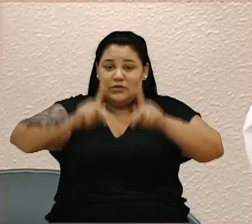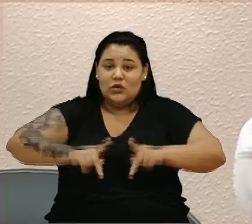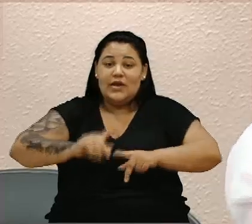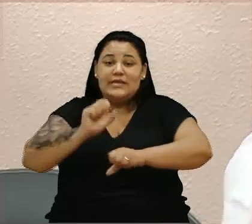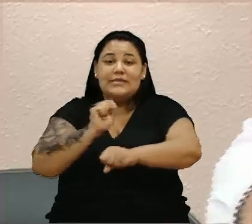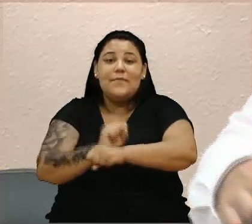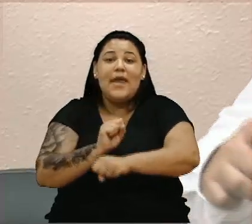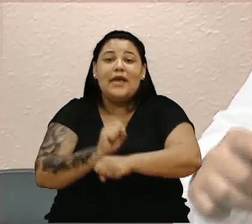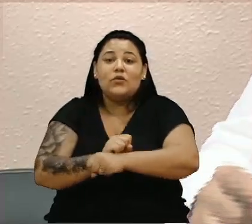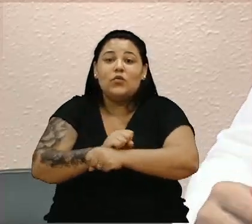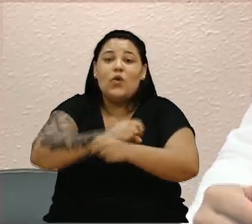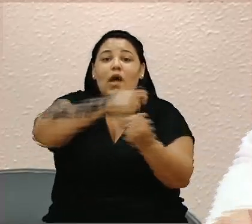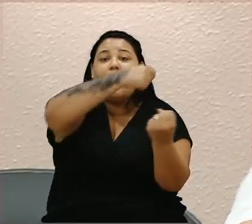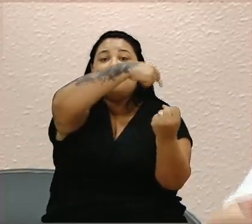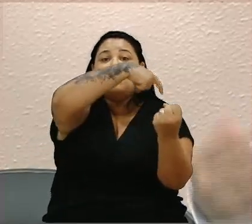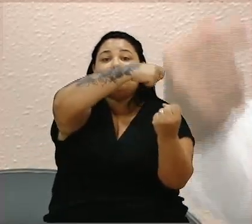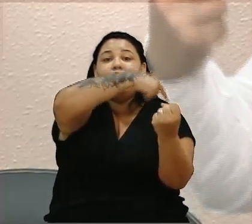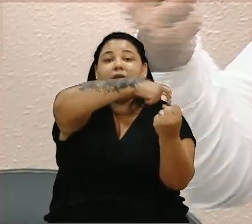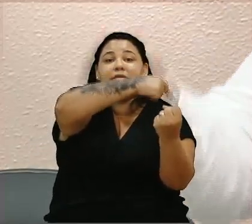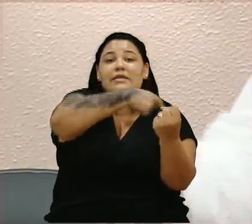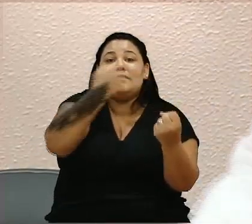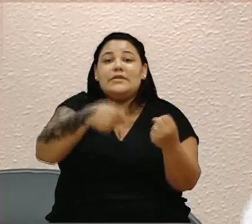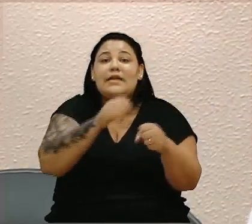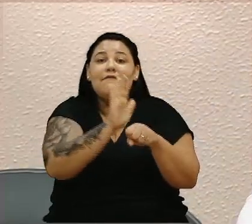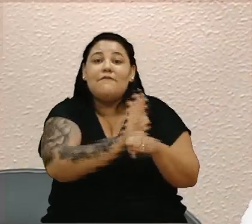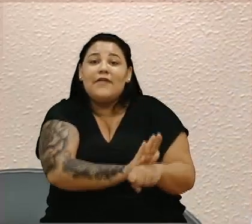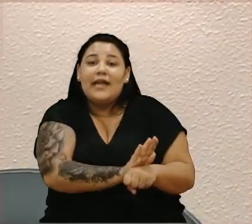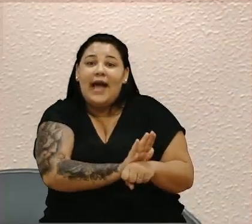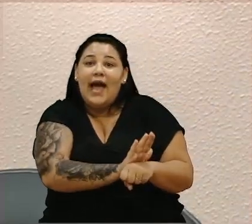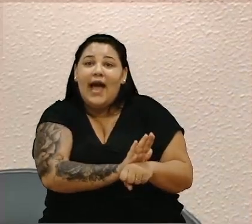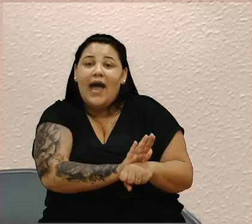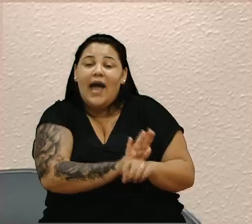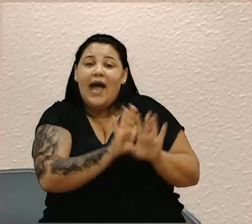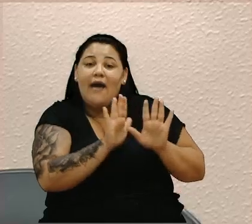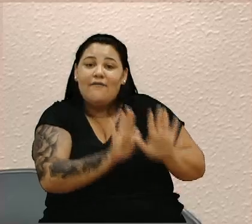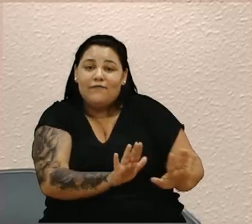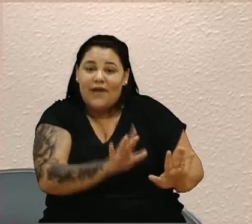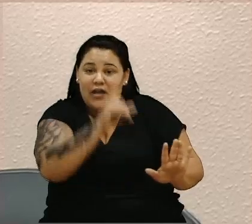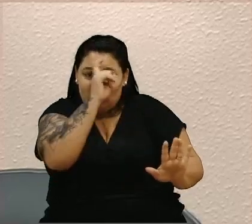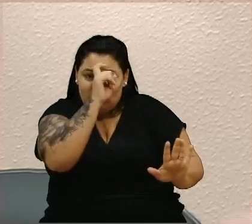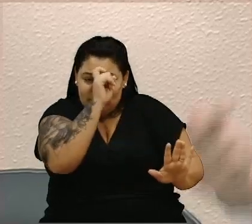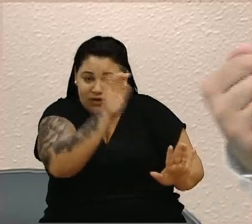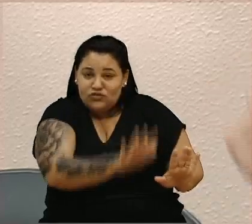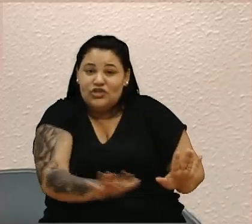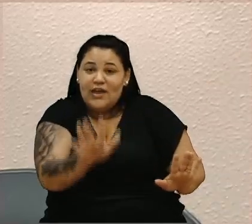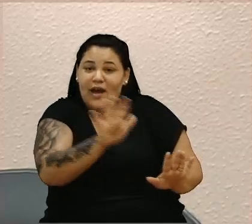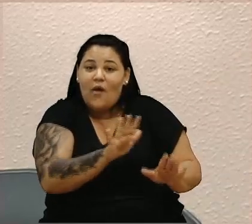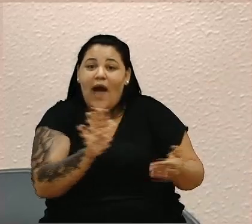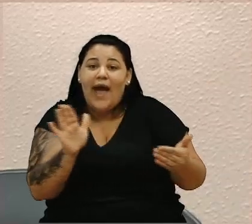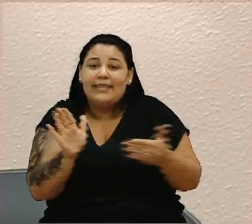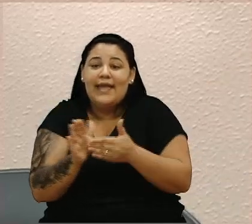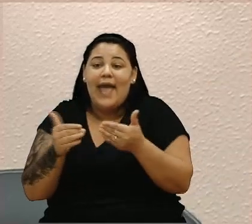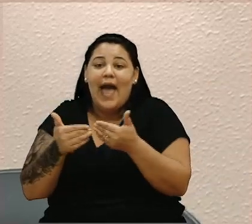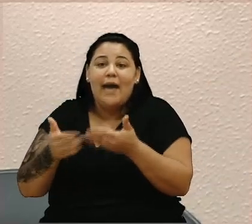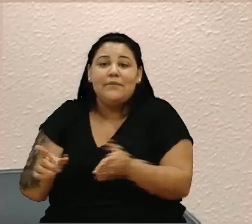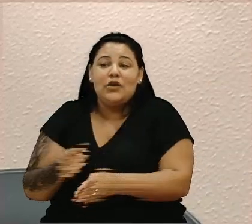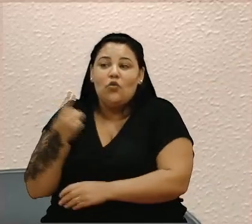aguardando hemodiálise que precisam ficar internadas no hospital geral, até que abra uma